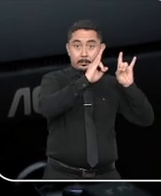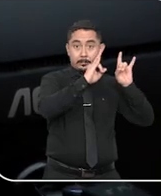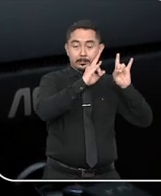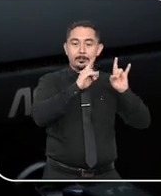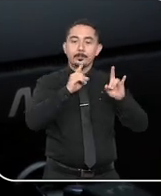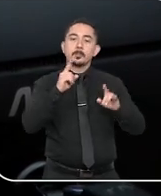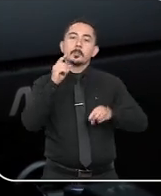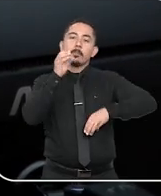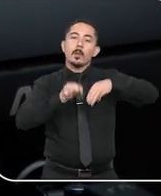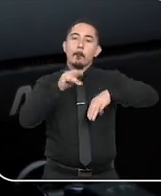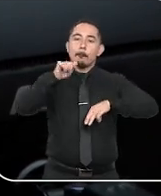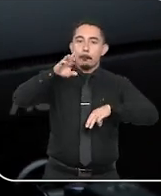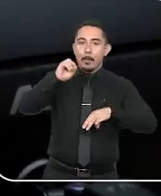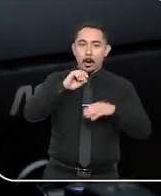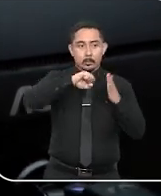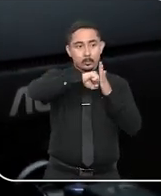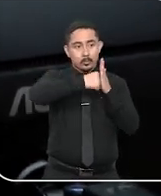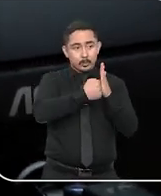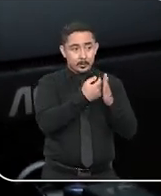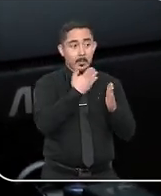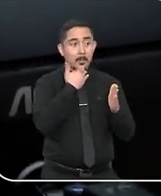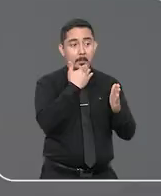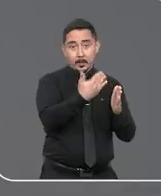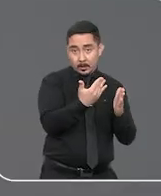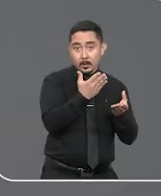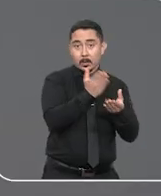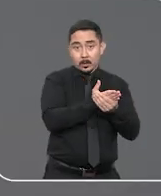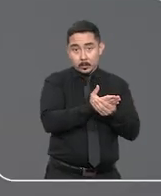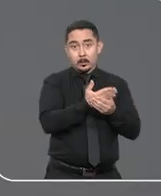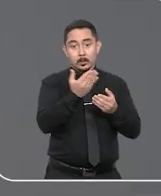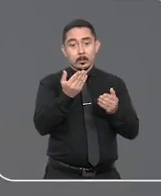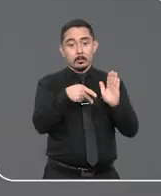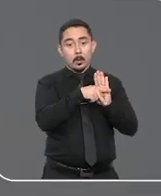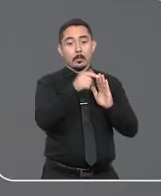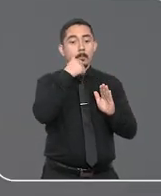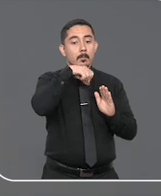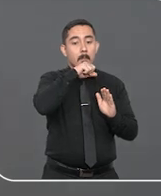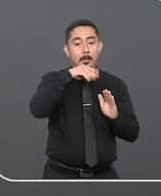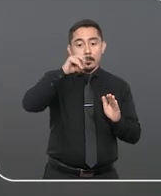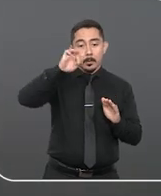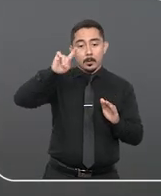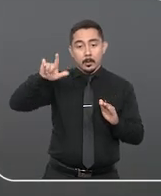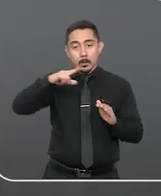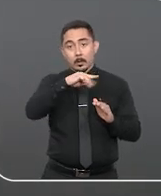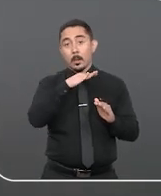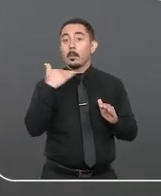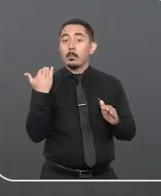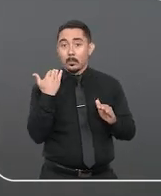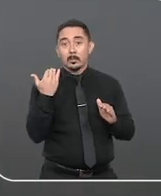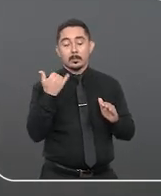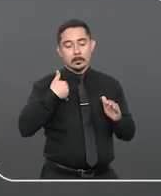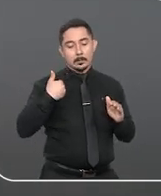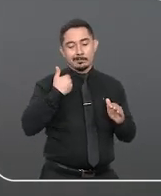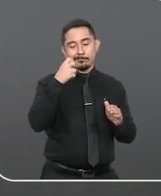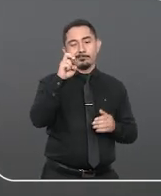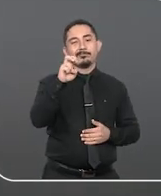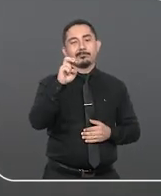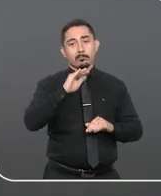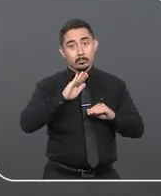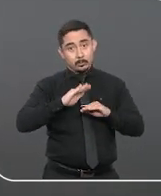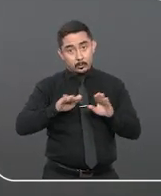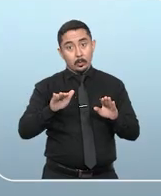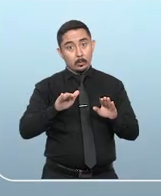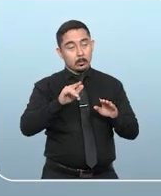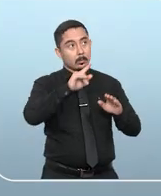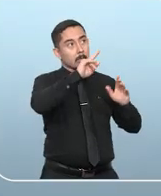Aurélio Belize suspendeu o trâmite da reclamação trabalhista movida pela mãe do menino Miguel Otávio Santana da Silva, que morreu com